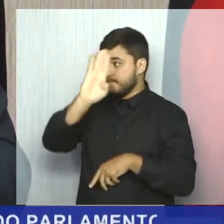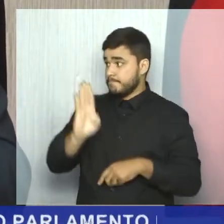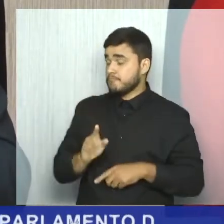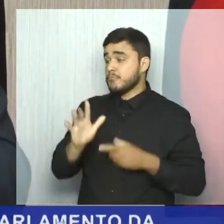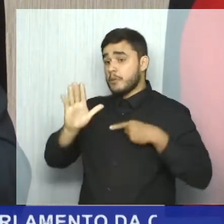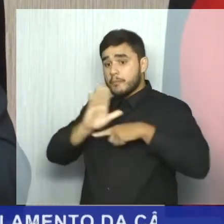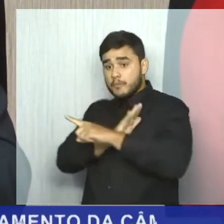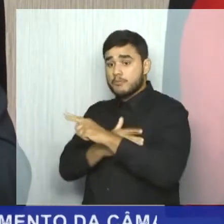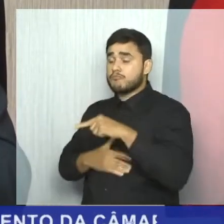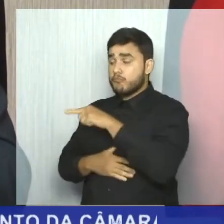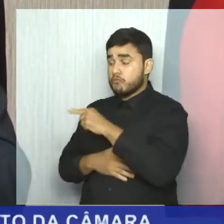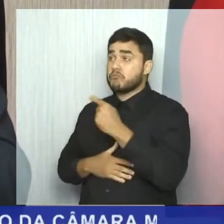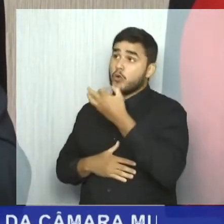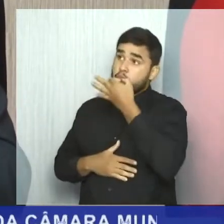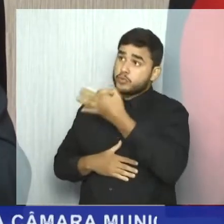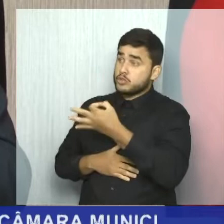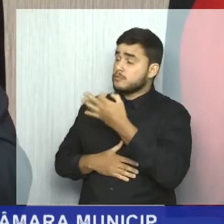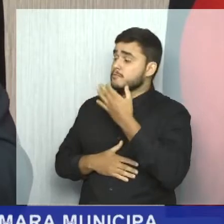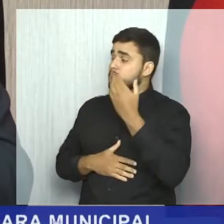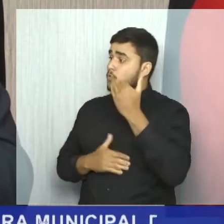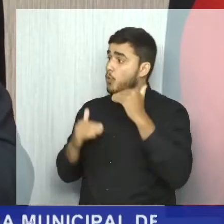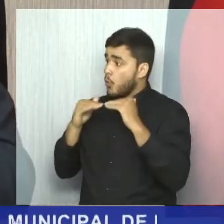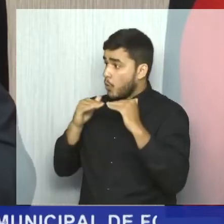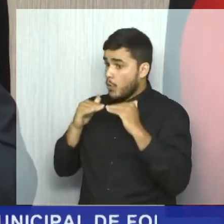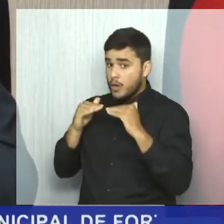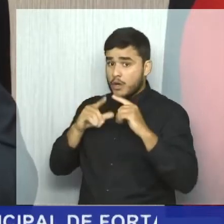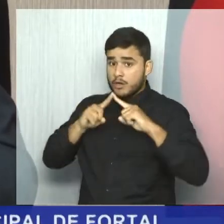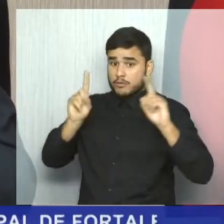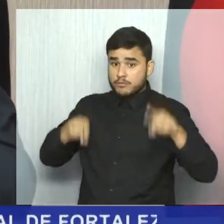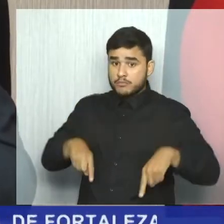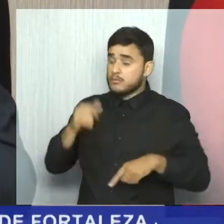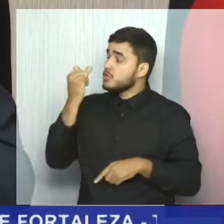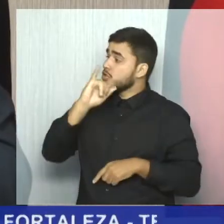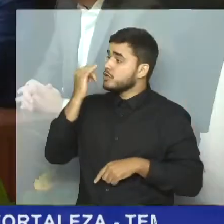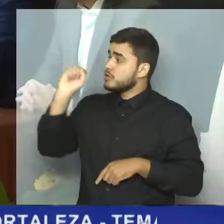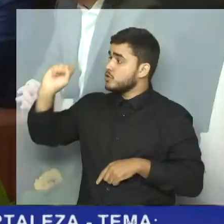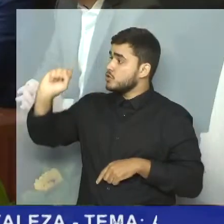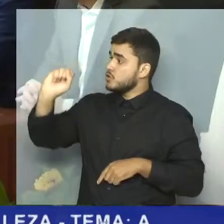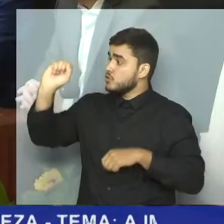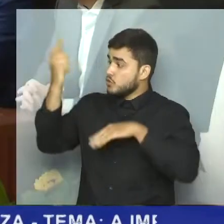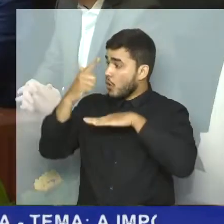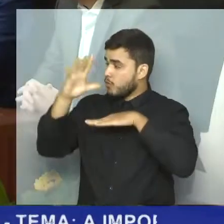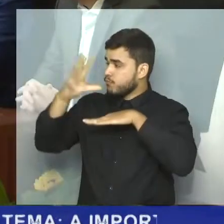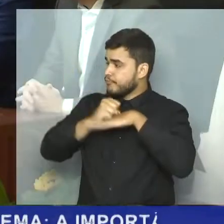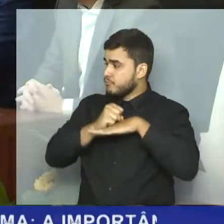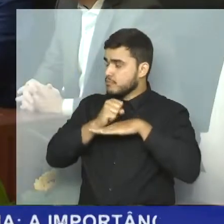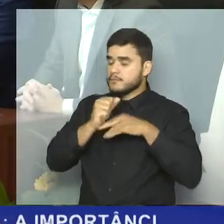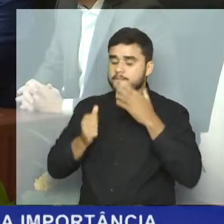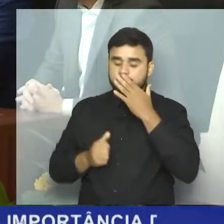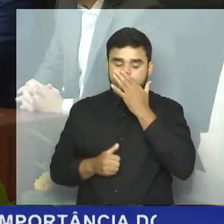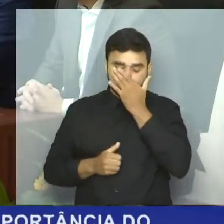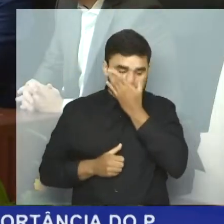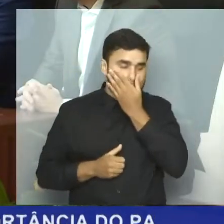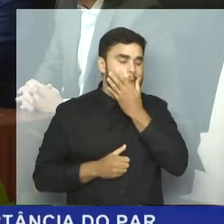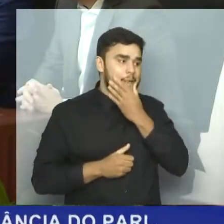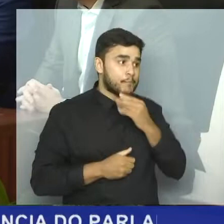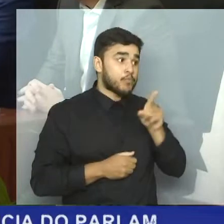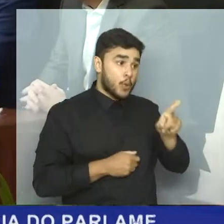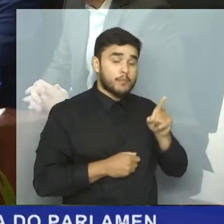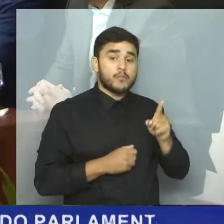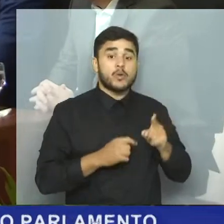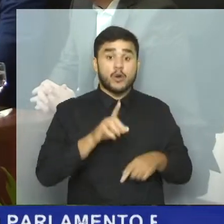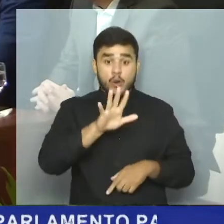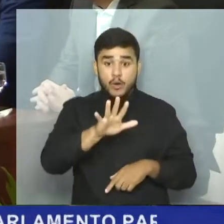tem simpatia e concordância com o nosso projeto? Claro, porque a energia fóssil, a energia de